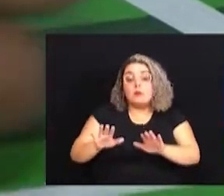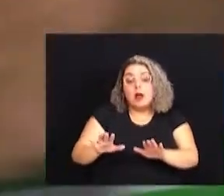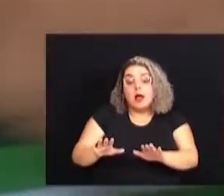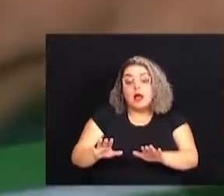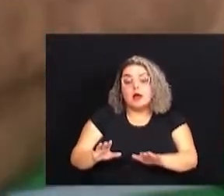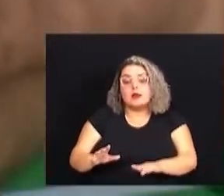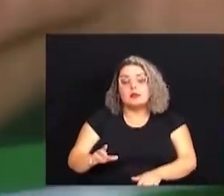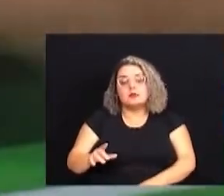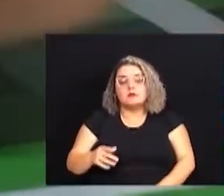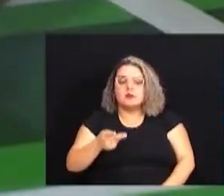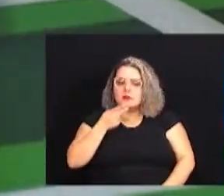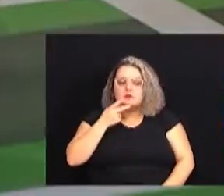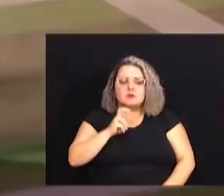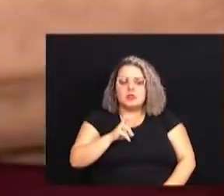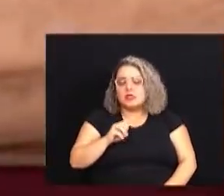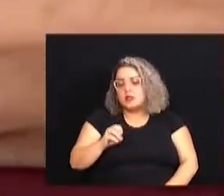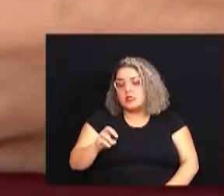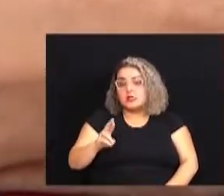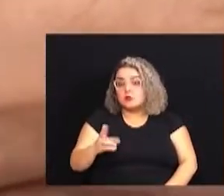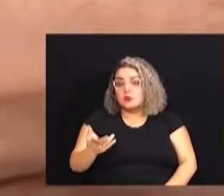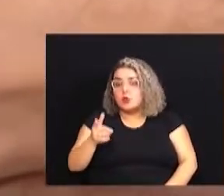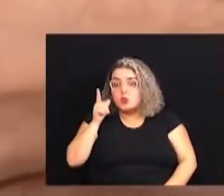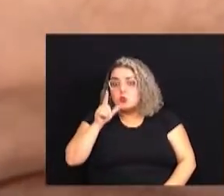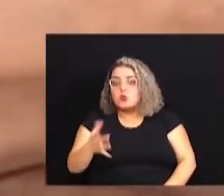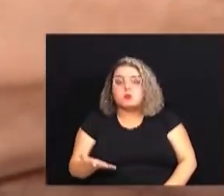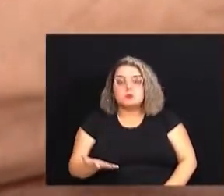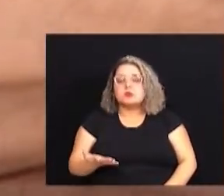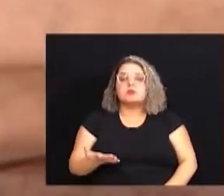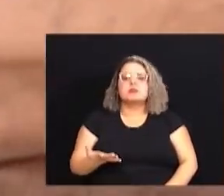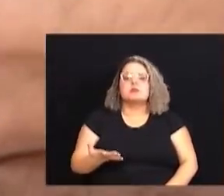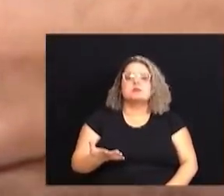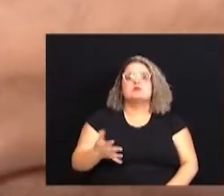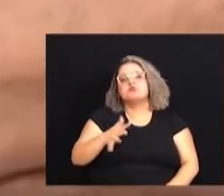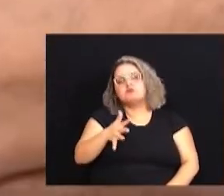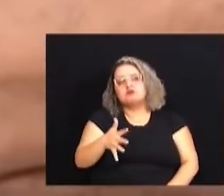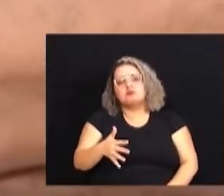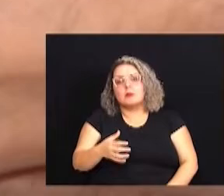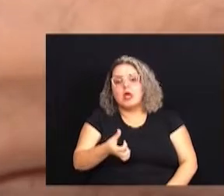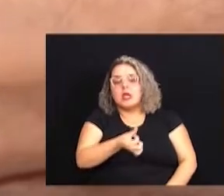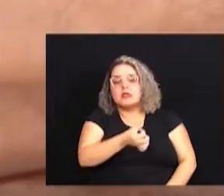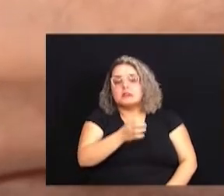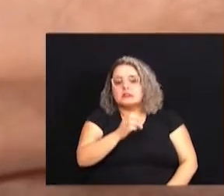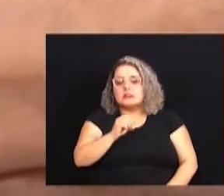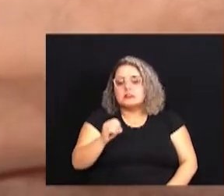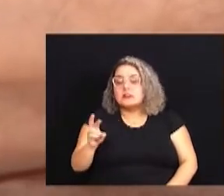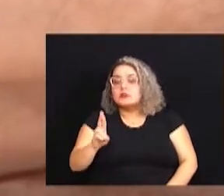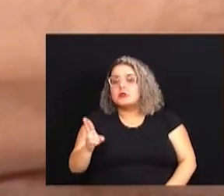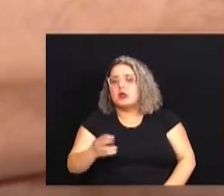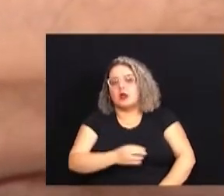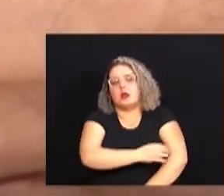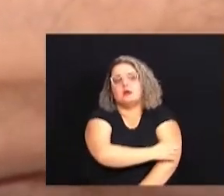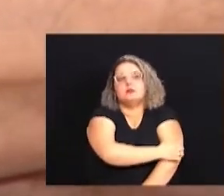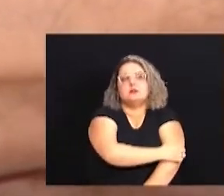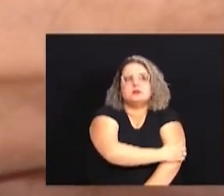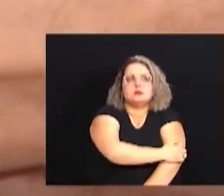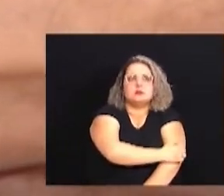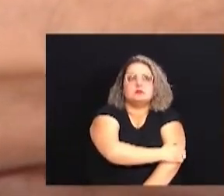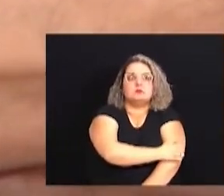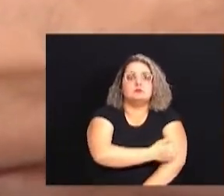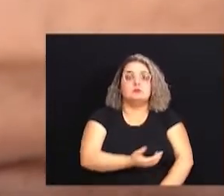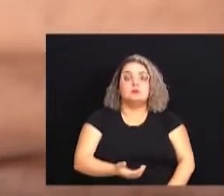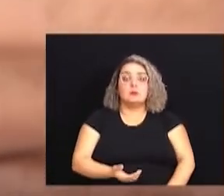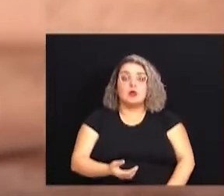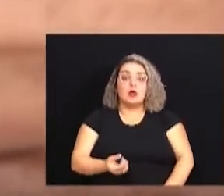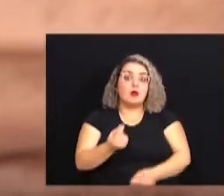você está colocando aí 500, vamos supor uma pessoa que consiga montar um álbum, vamos colocar em média R$600, né? É o valor do